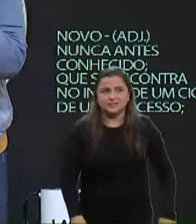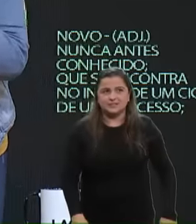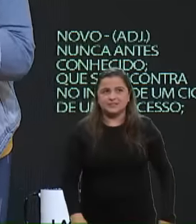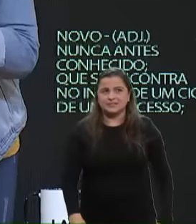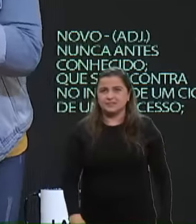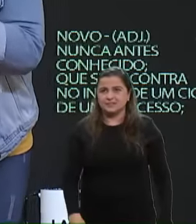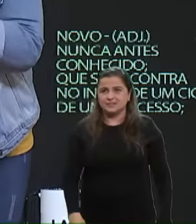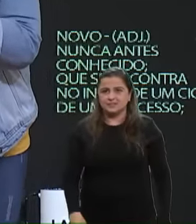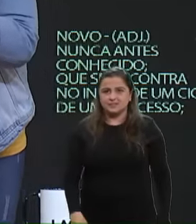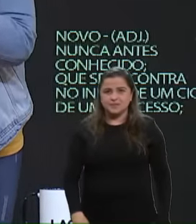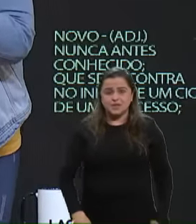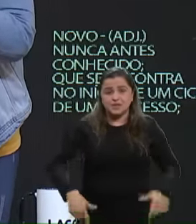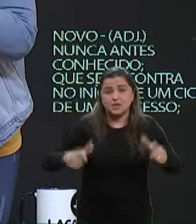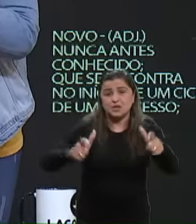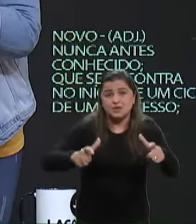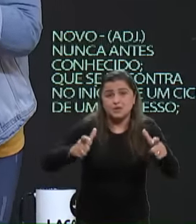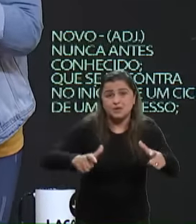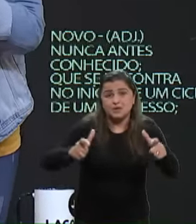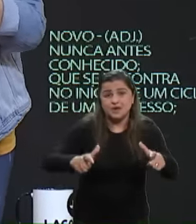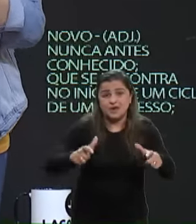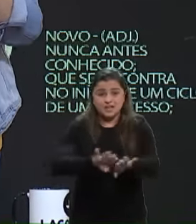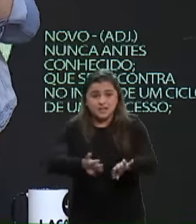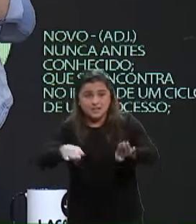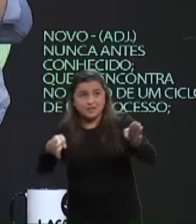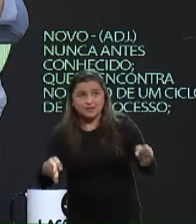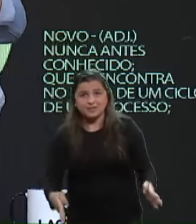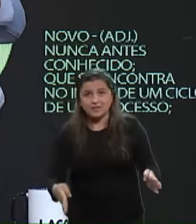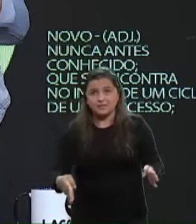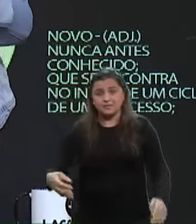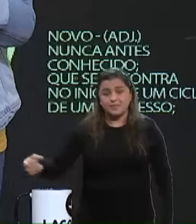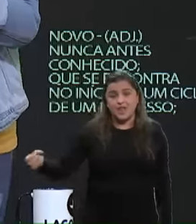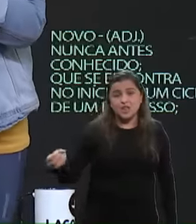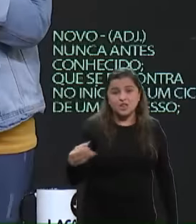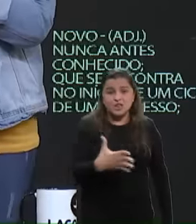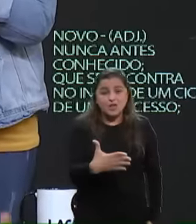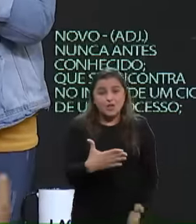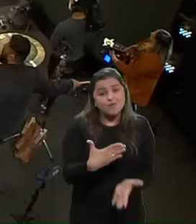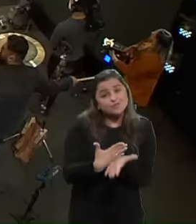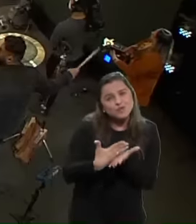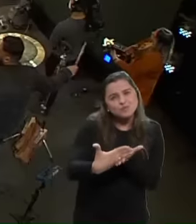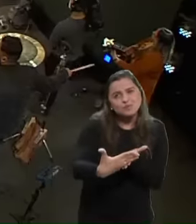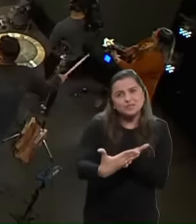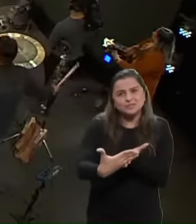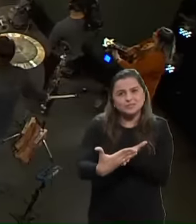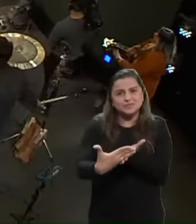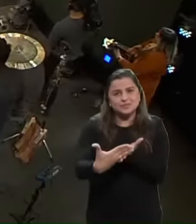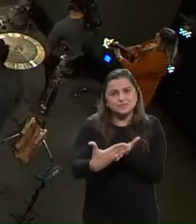Porque onde tem altar, tem novos começos.